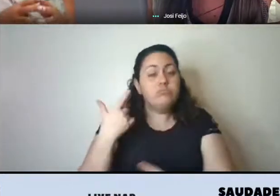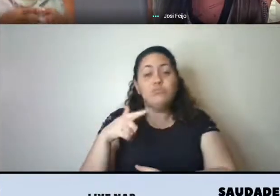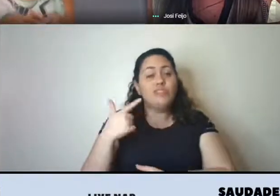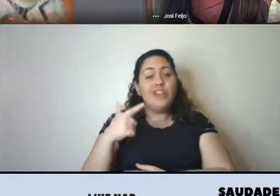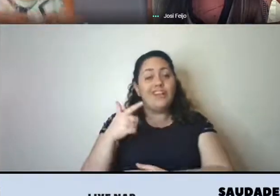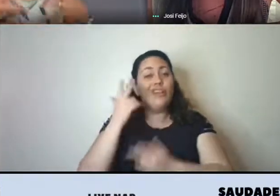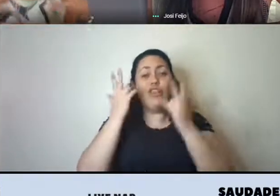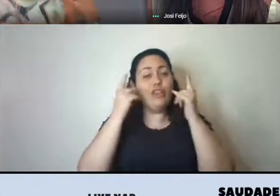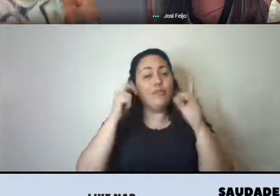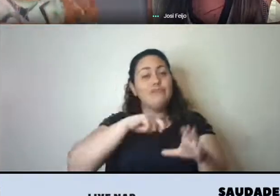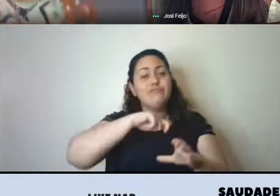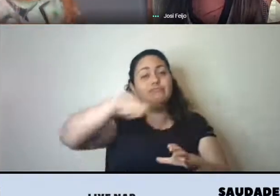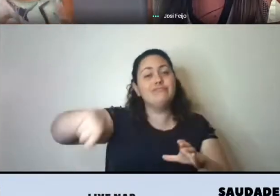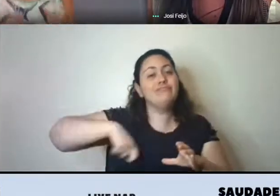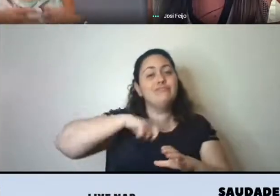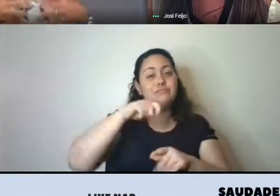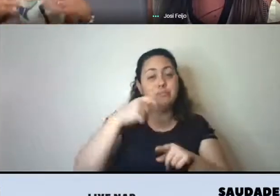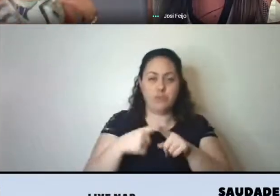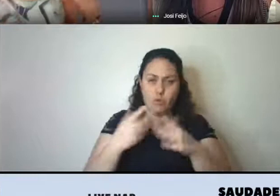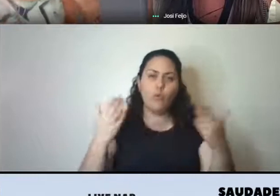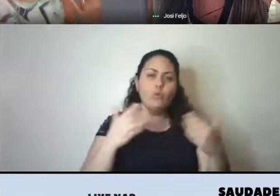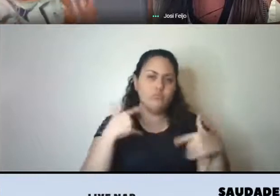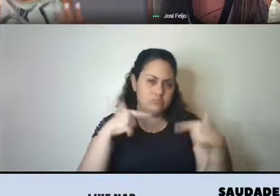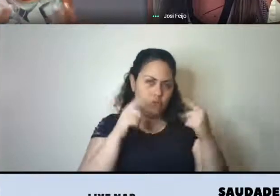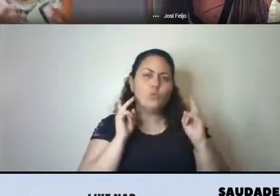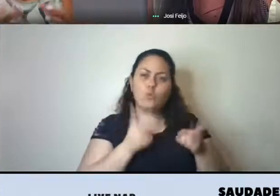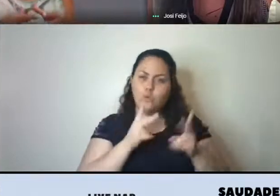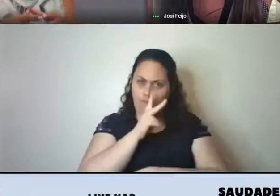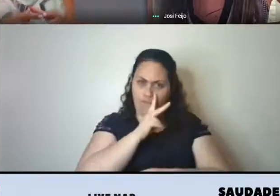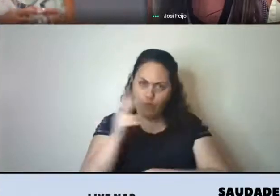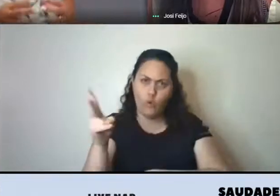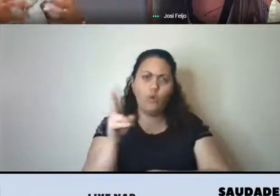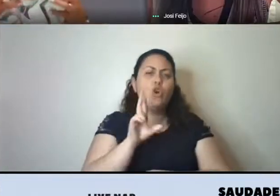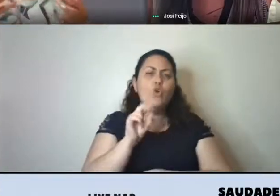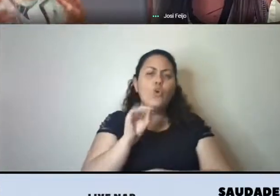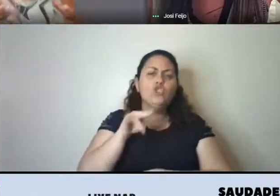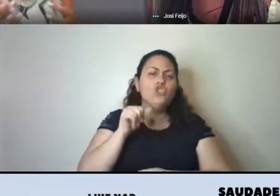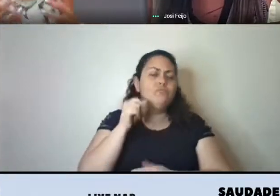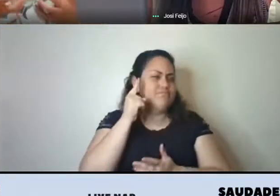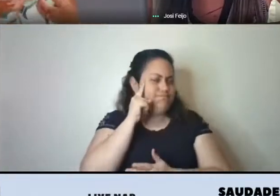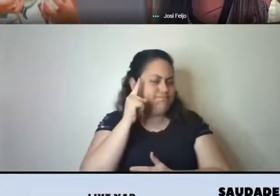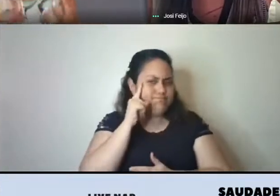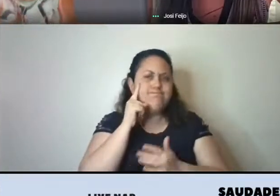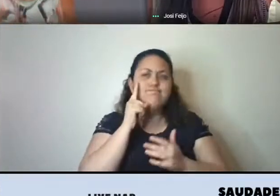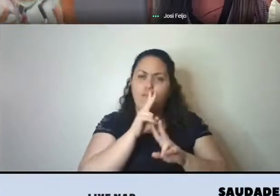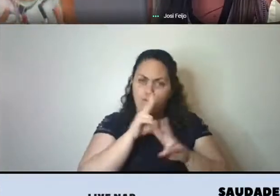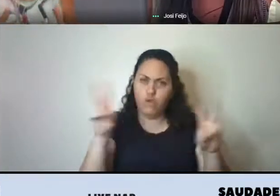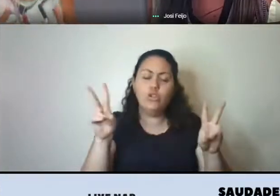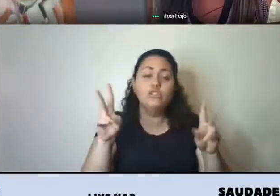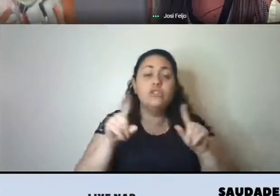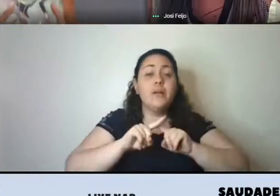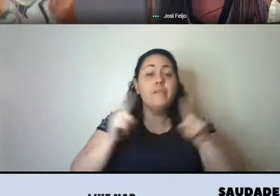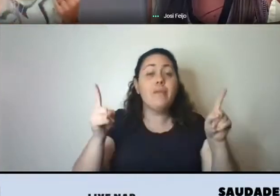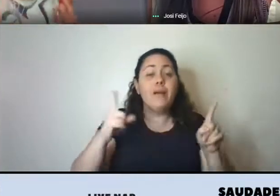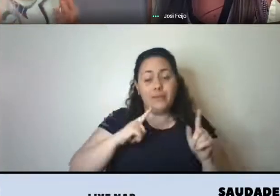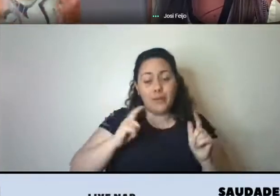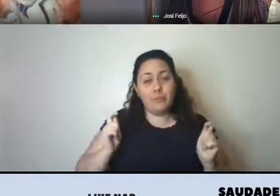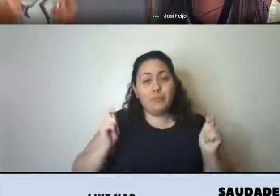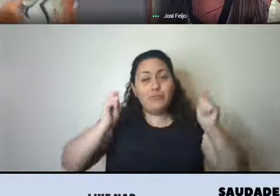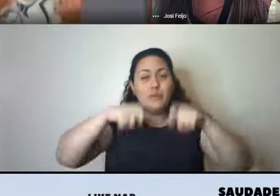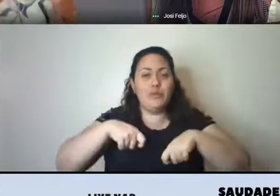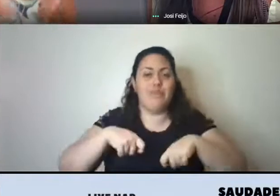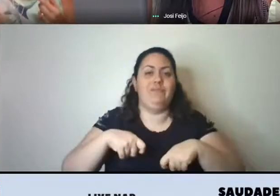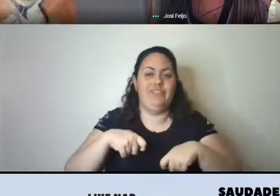Porque hoje o trabalho continua intenso, a rotina continua intensa, mas a possibilidade de estar,